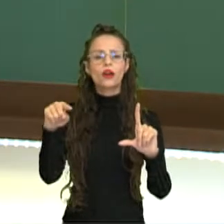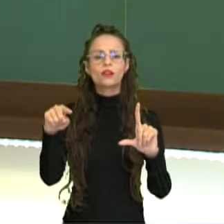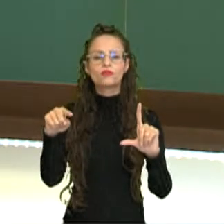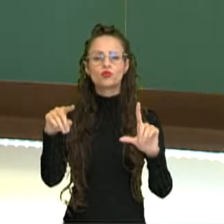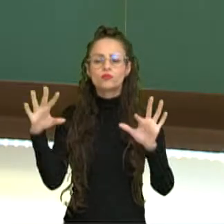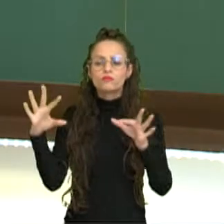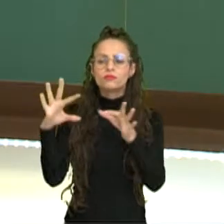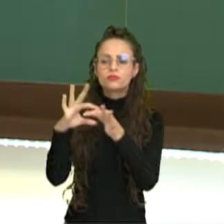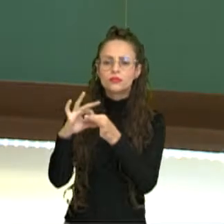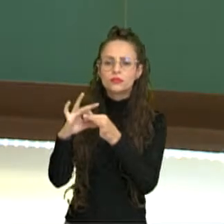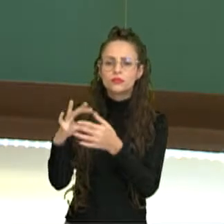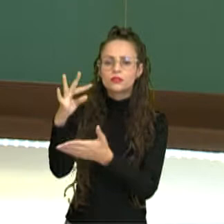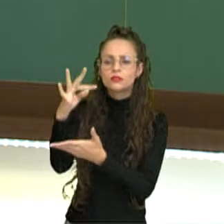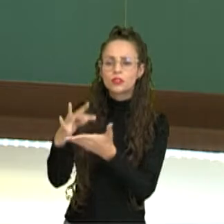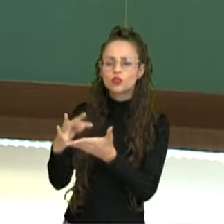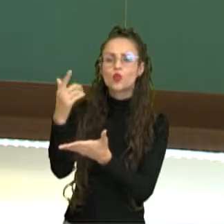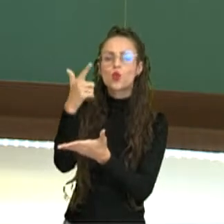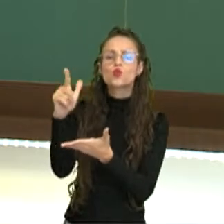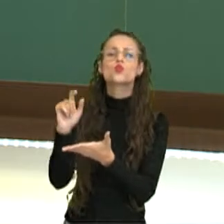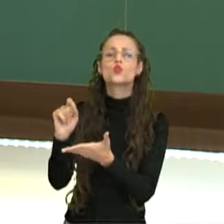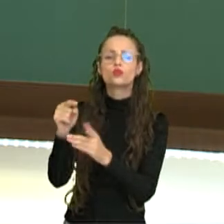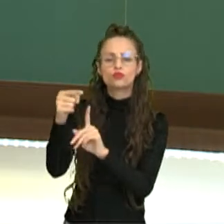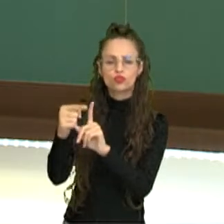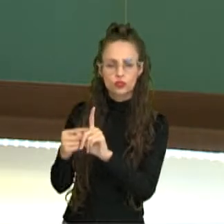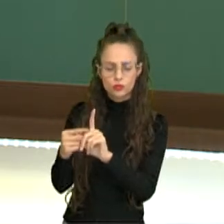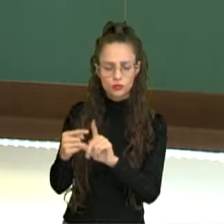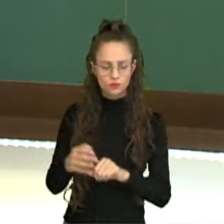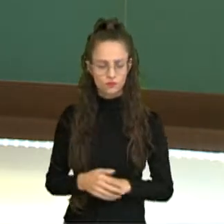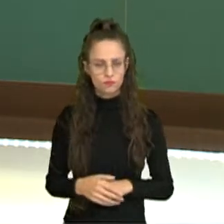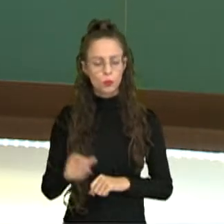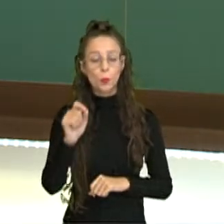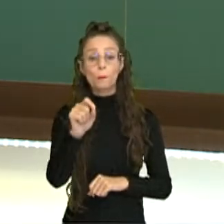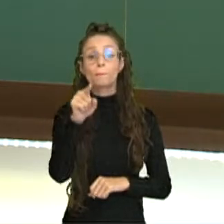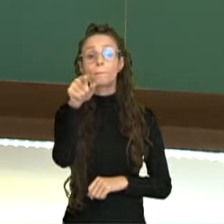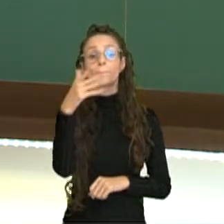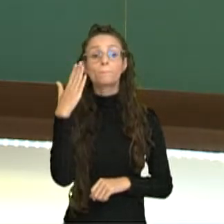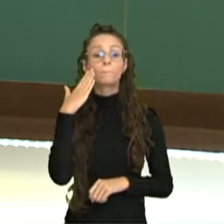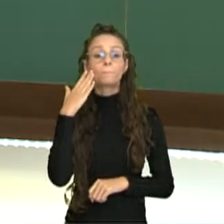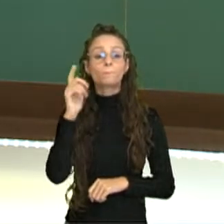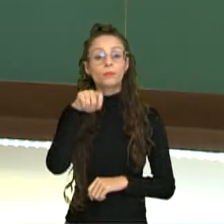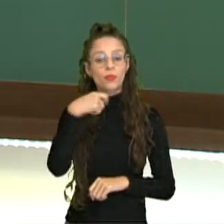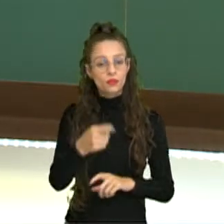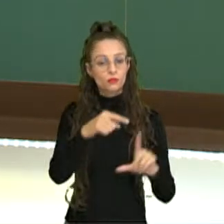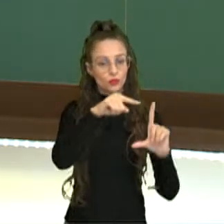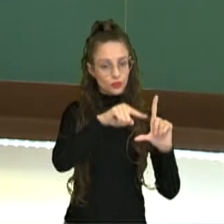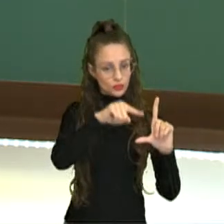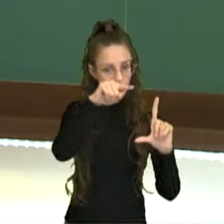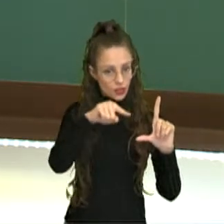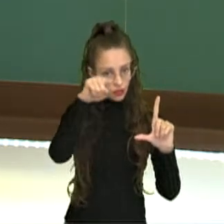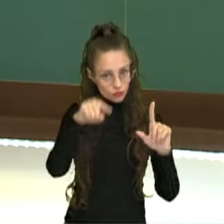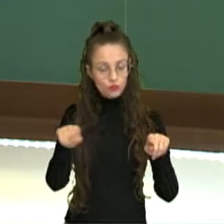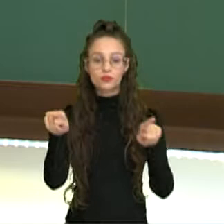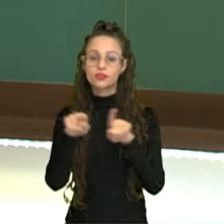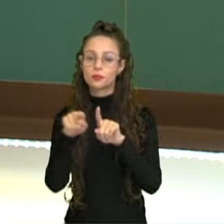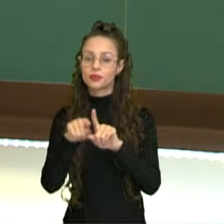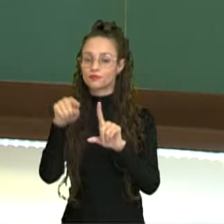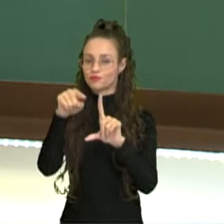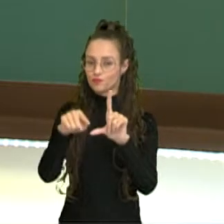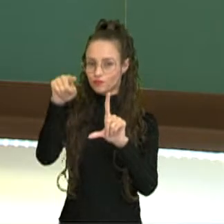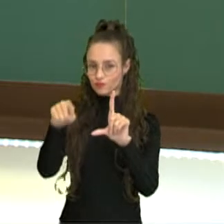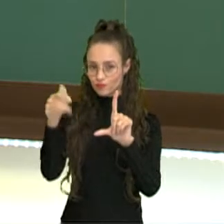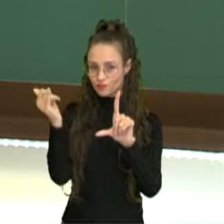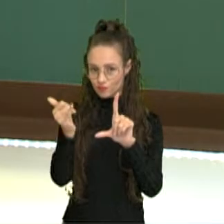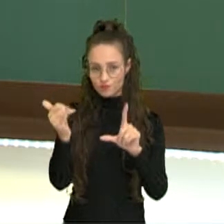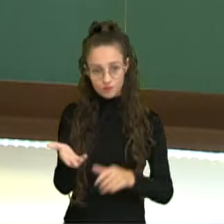de que outros textos? O que realmente você sabe sobre gráfico e infográfico? Vamos aprender nesta